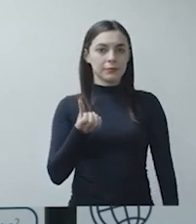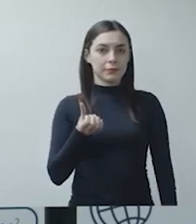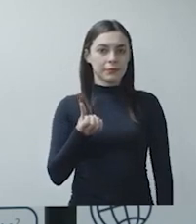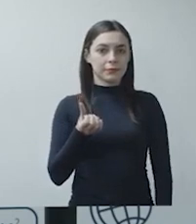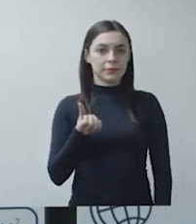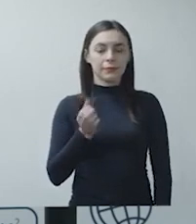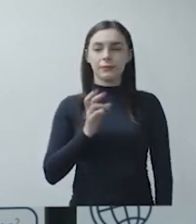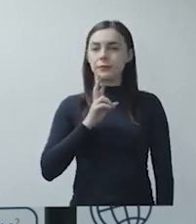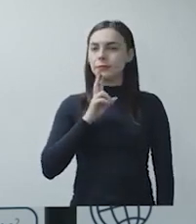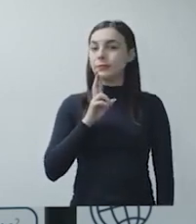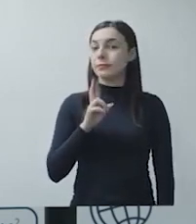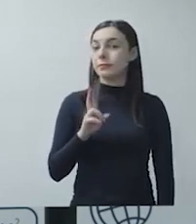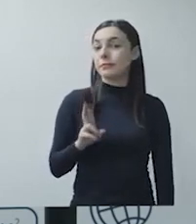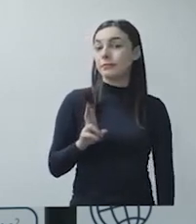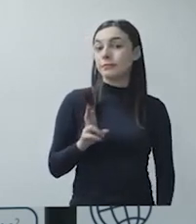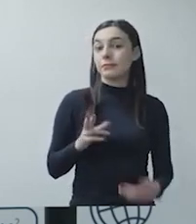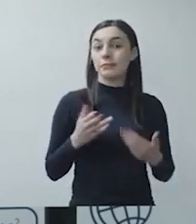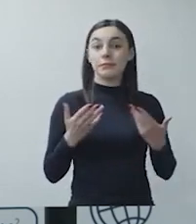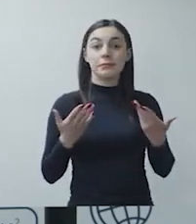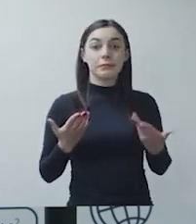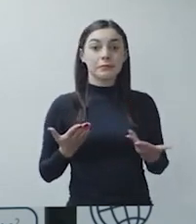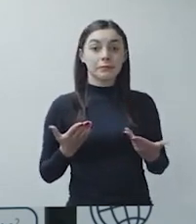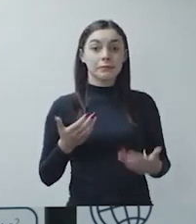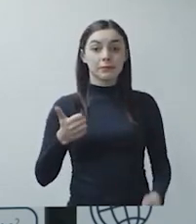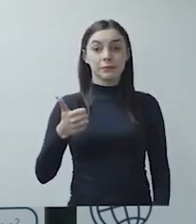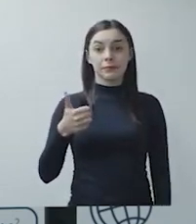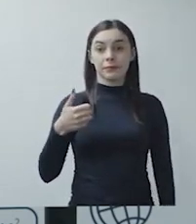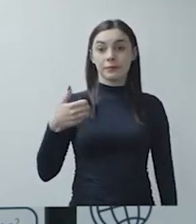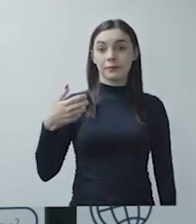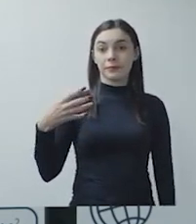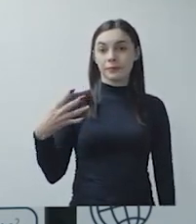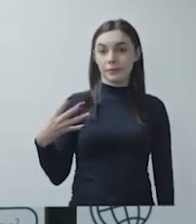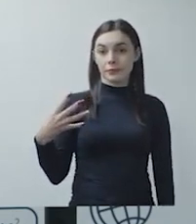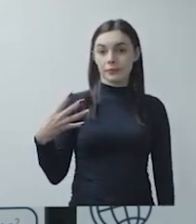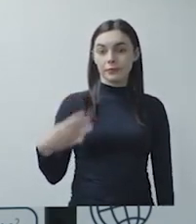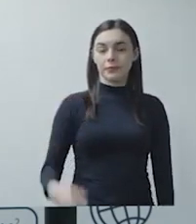6 é igual a 14.